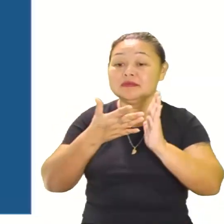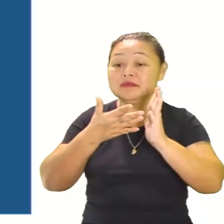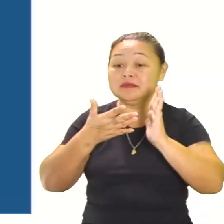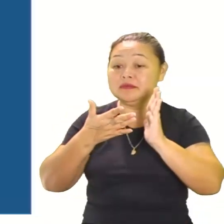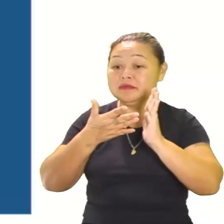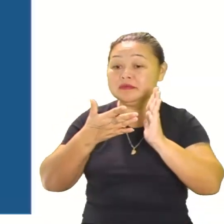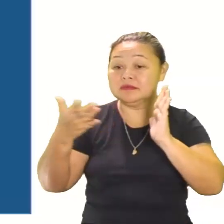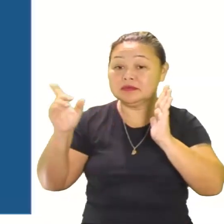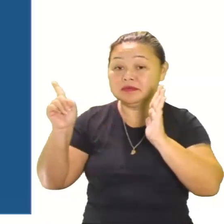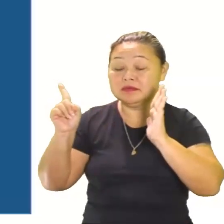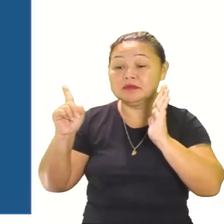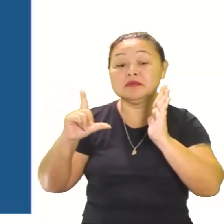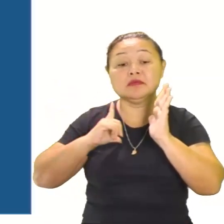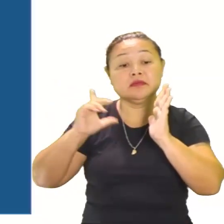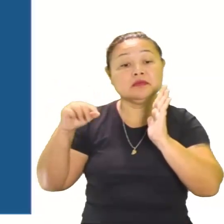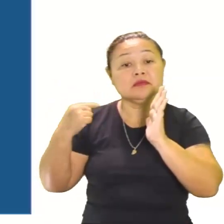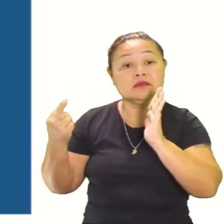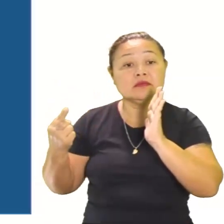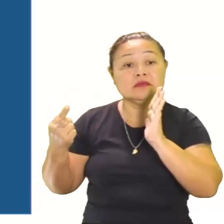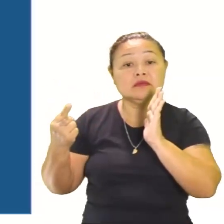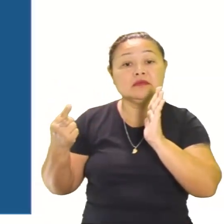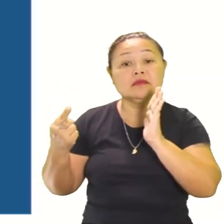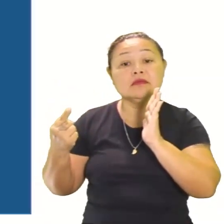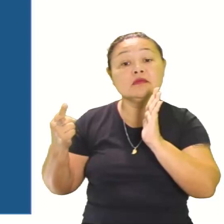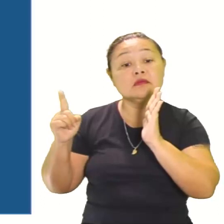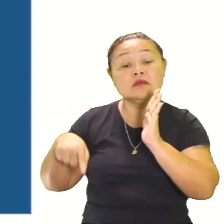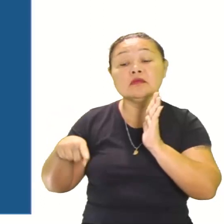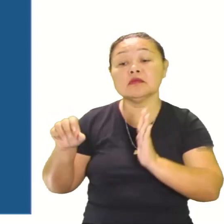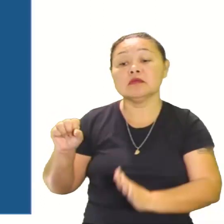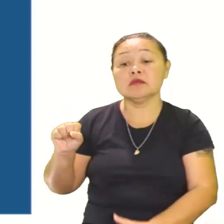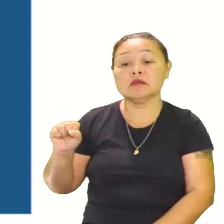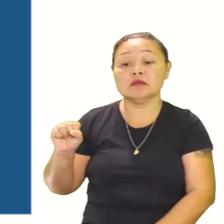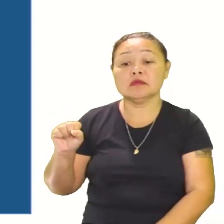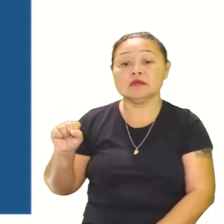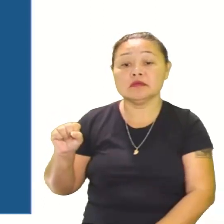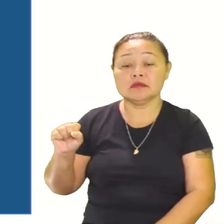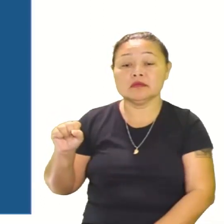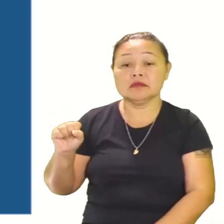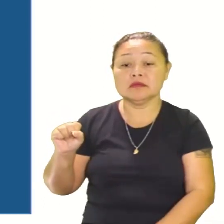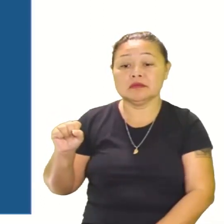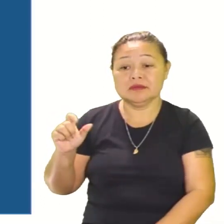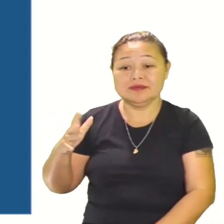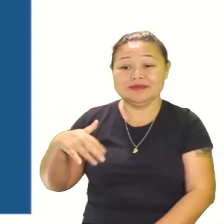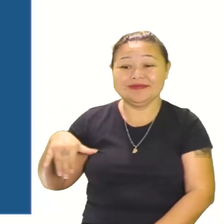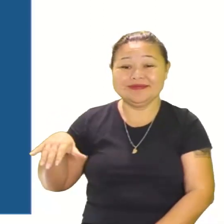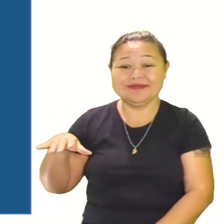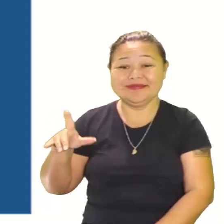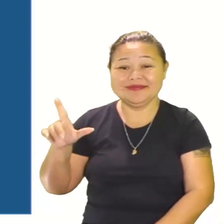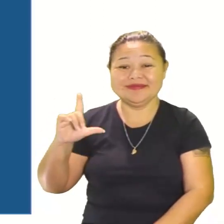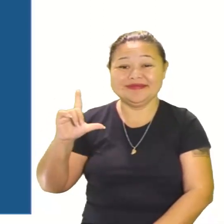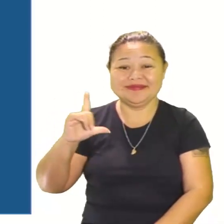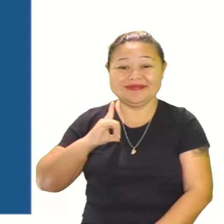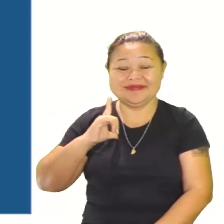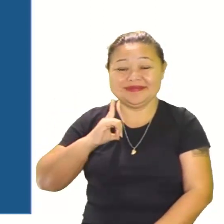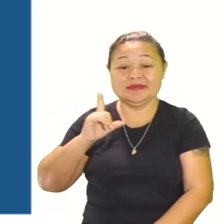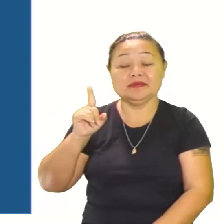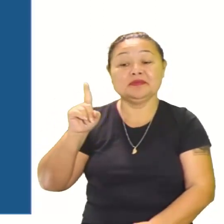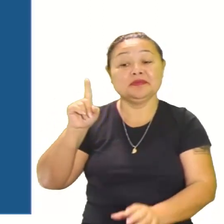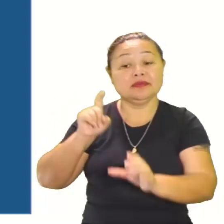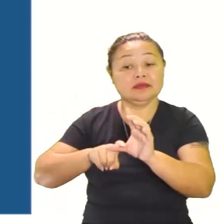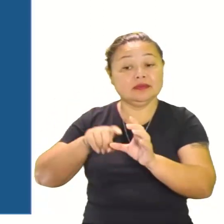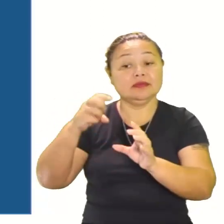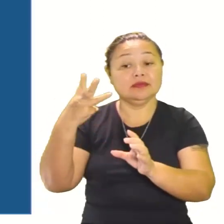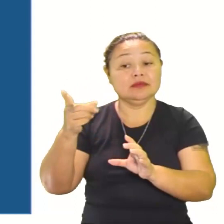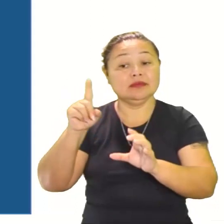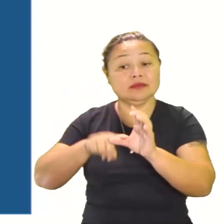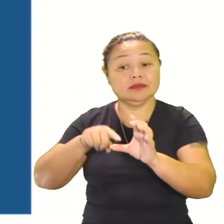módulo dessa operação abaixo? 8. Por que será? Vamos resolver aqui junto com eles? Se eu devo 3 e